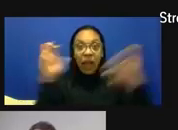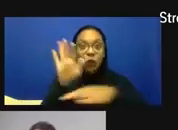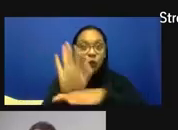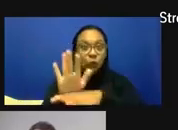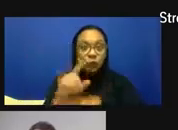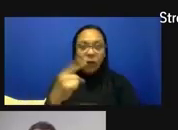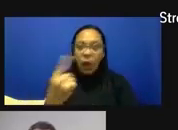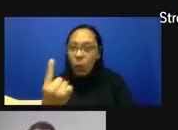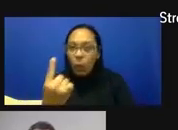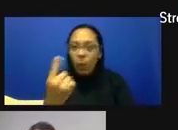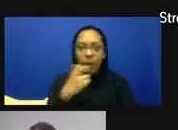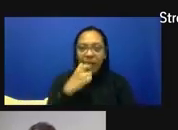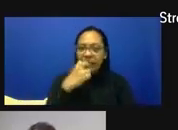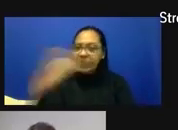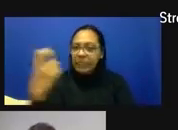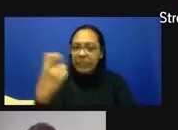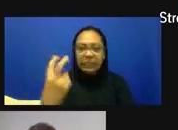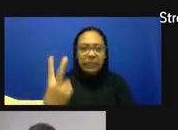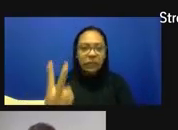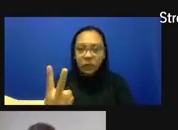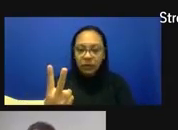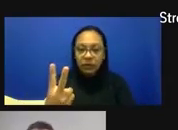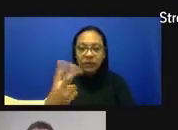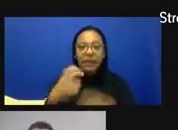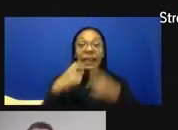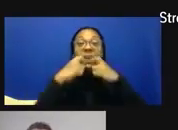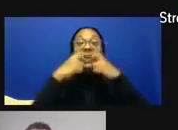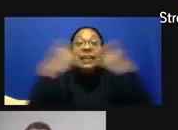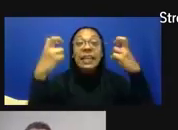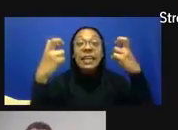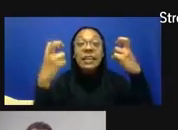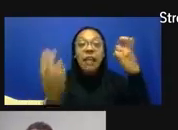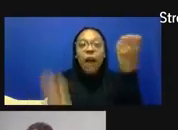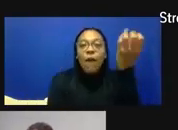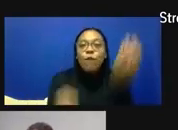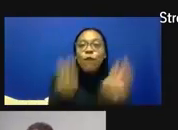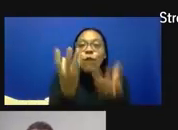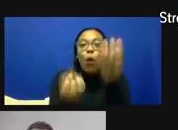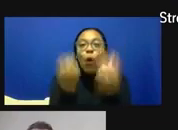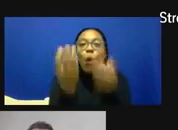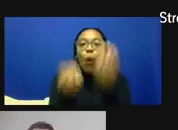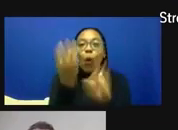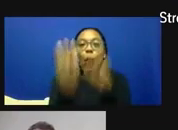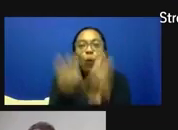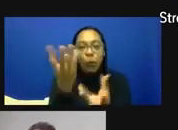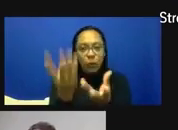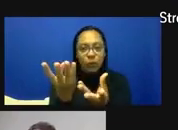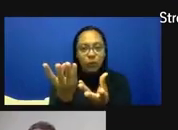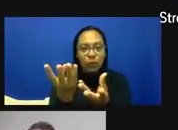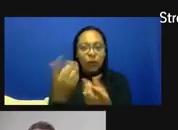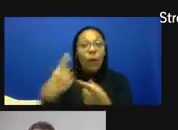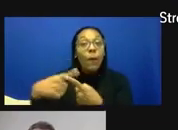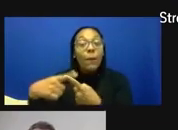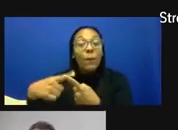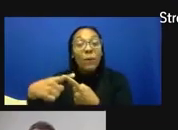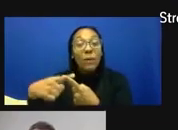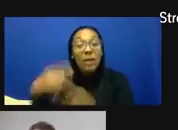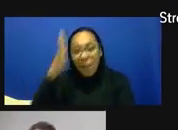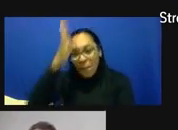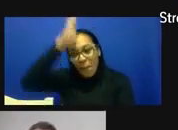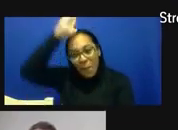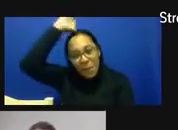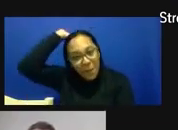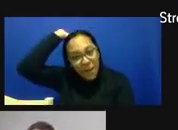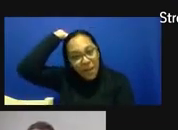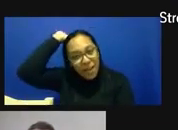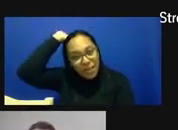acudir, grita fogo, porque para o bombeiro todo mundo liga, porque quem ouviu está perto e fica com medo se